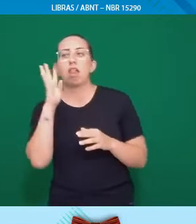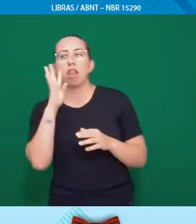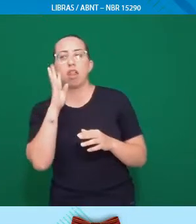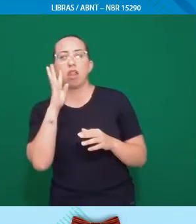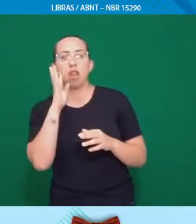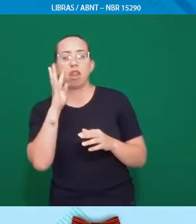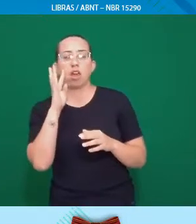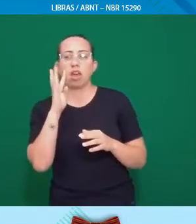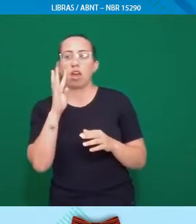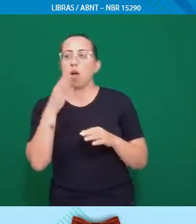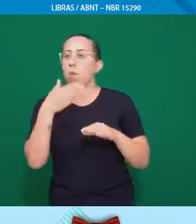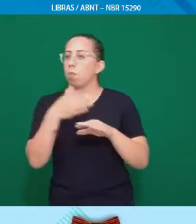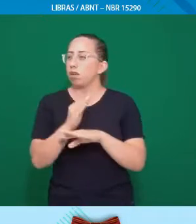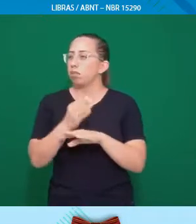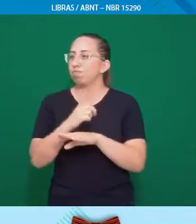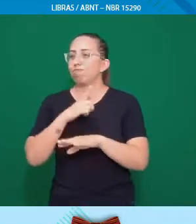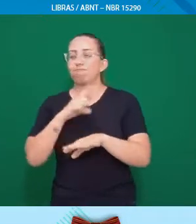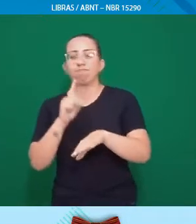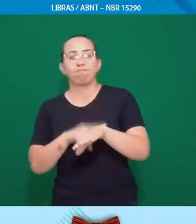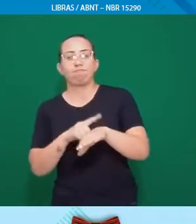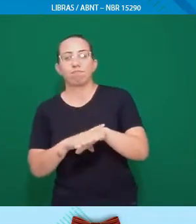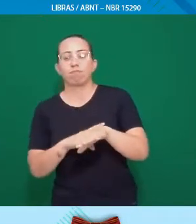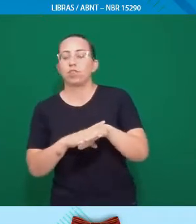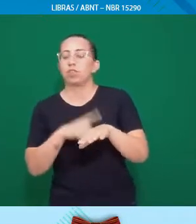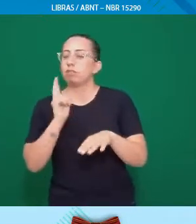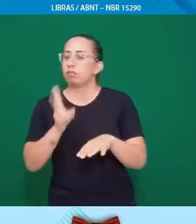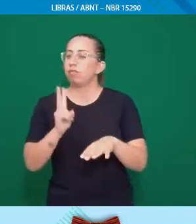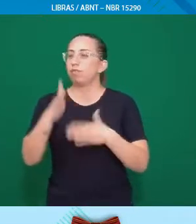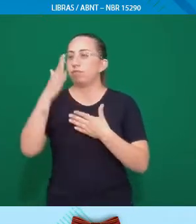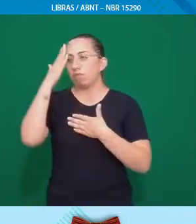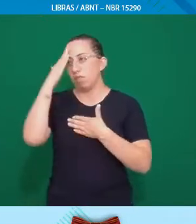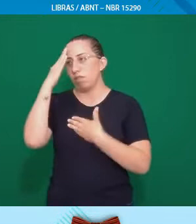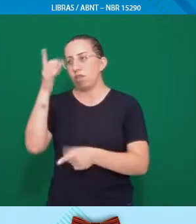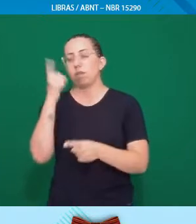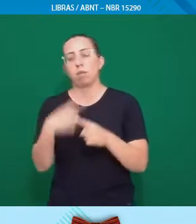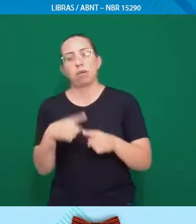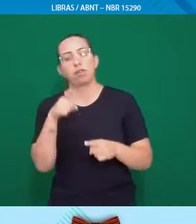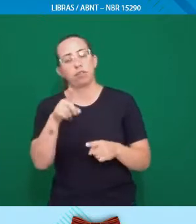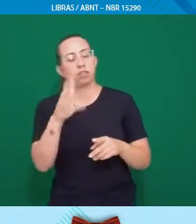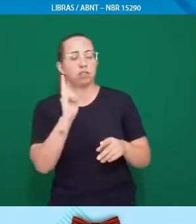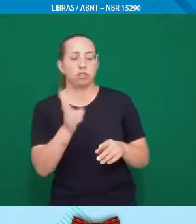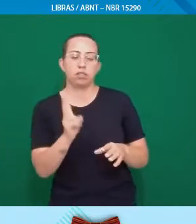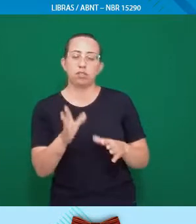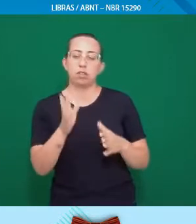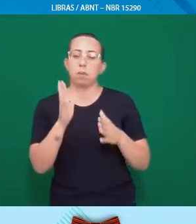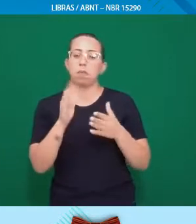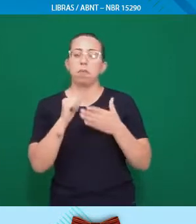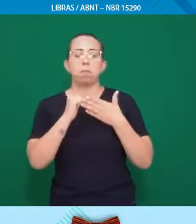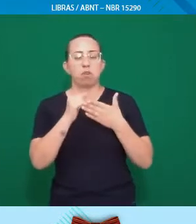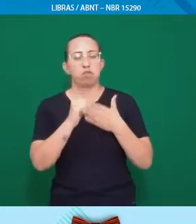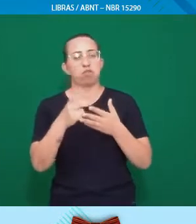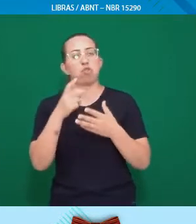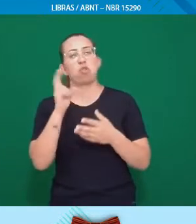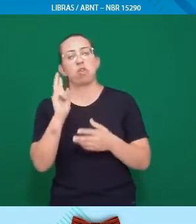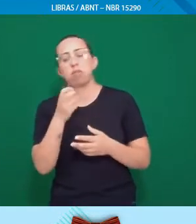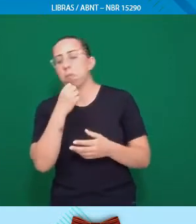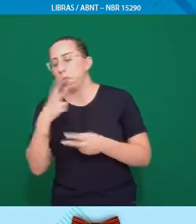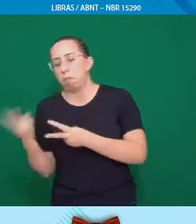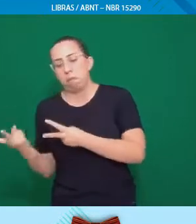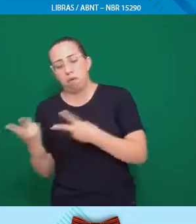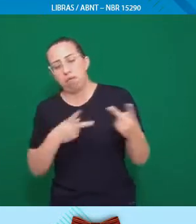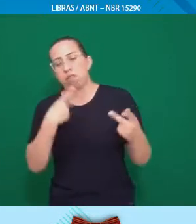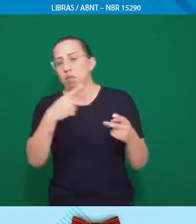momento junto eu sou grata a você Você sempre foi uma pessoa que me tratou muito bem sempre me recebeu lá na cocan